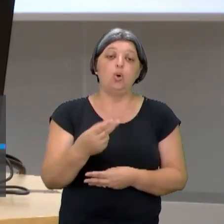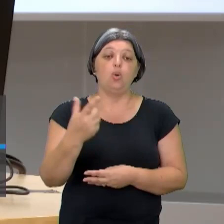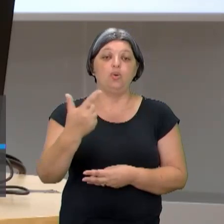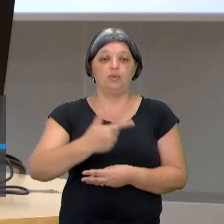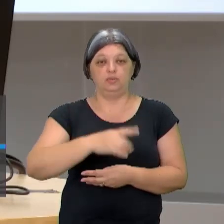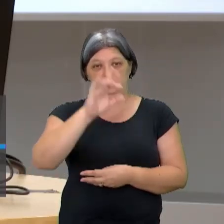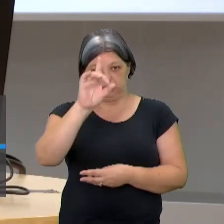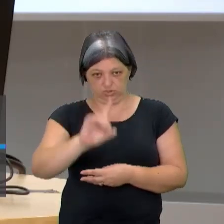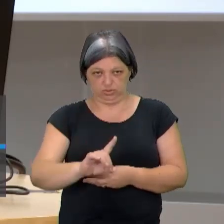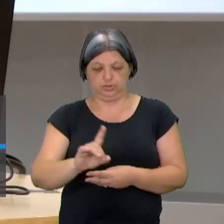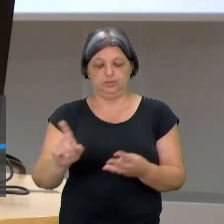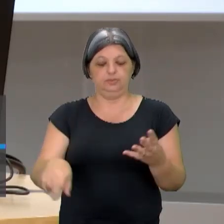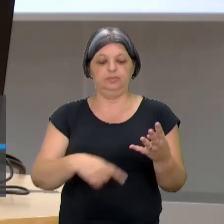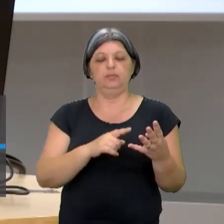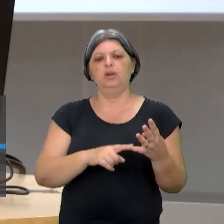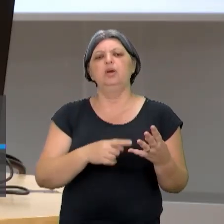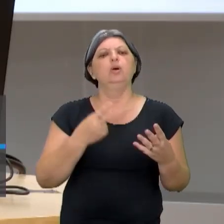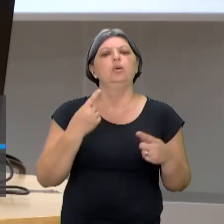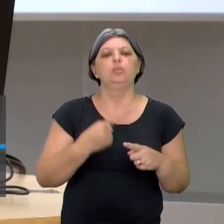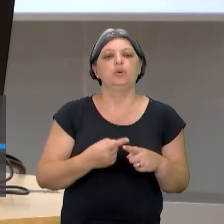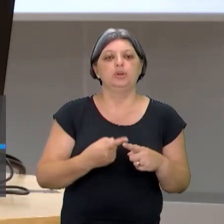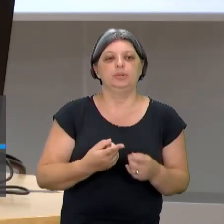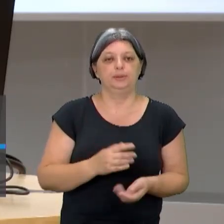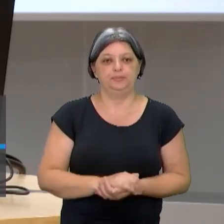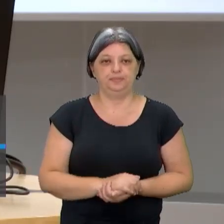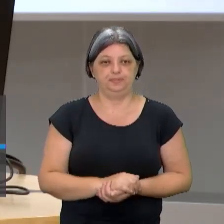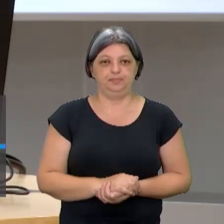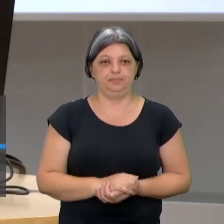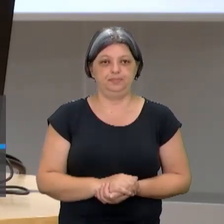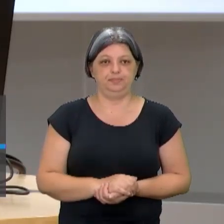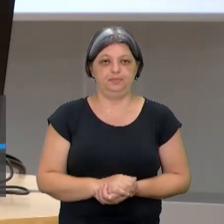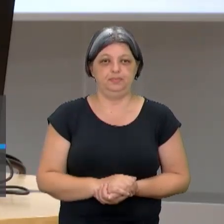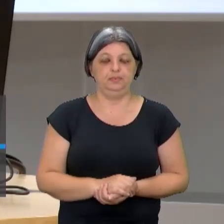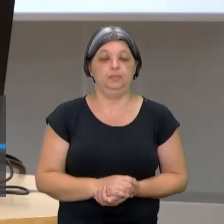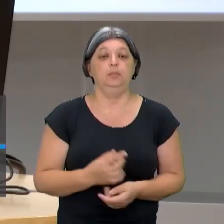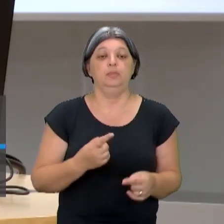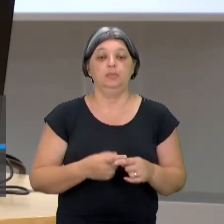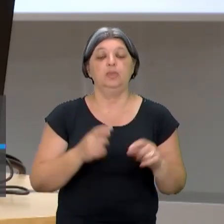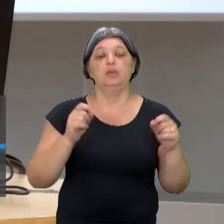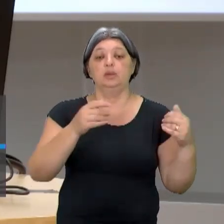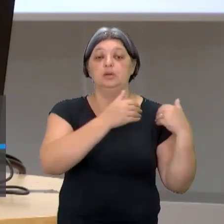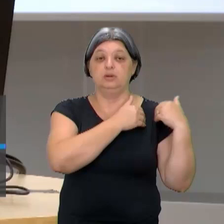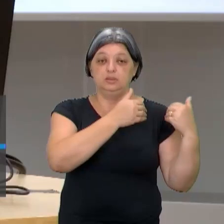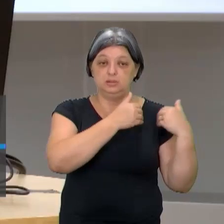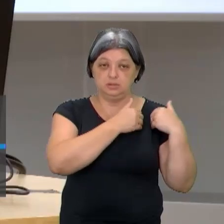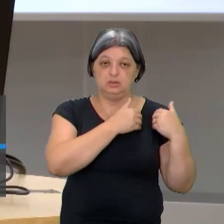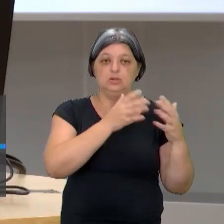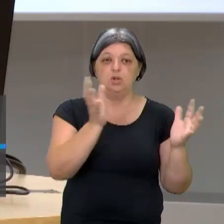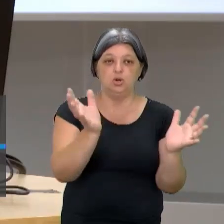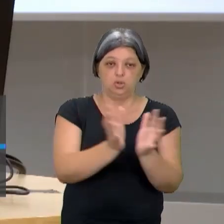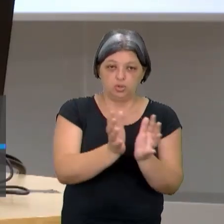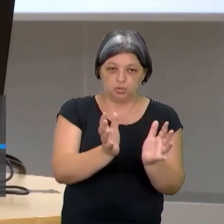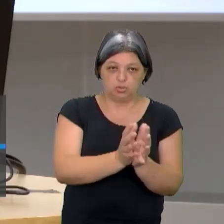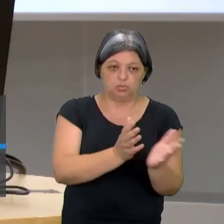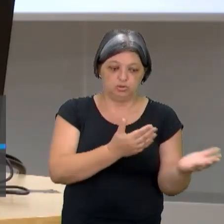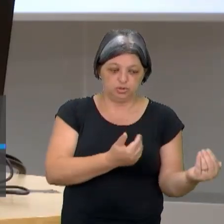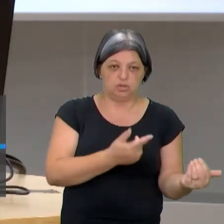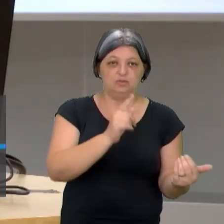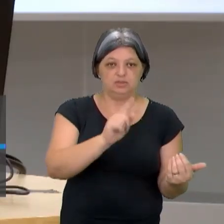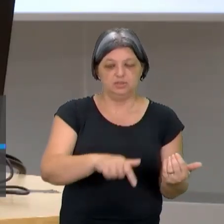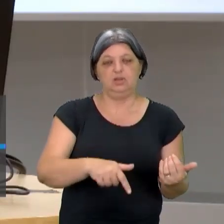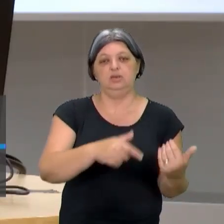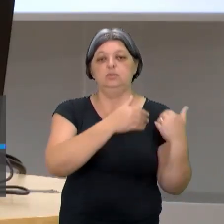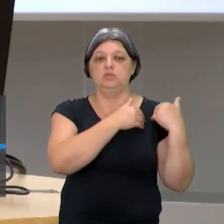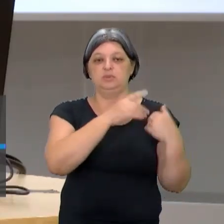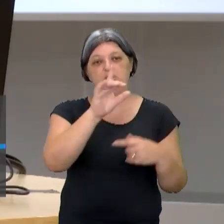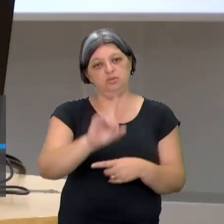caso horizontalmente. Por que ele vai falar com o diretor e o vice-diretor sobre isso? Porque quem cuida dos clubes juvenis, a responsabilidade é do